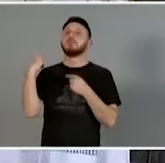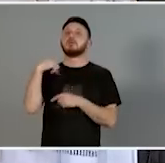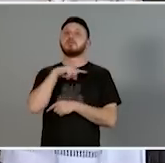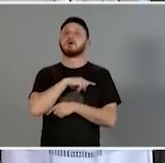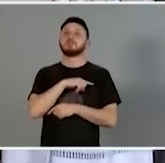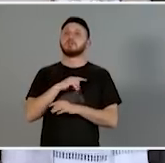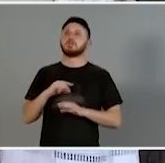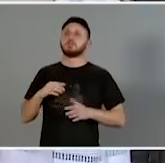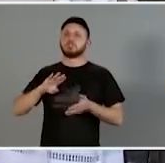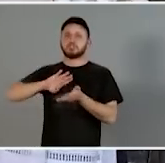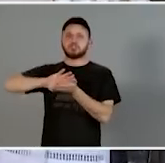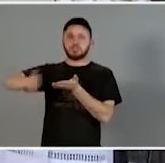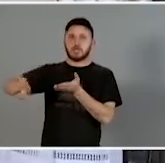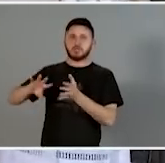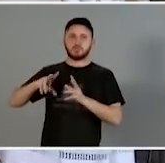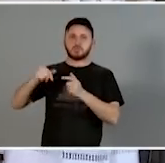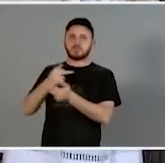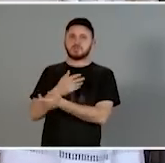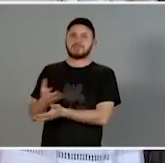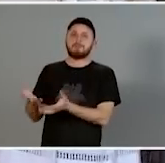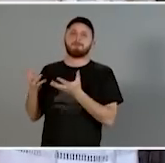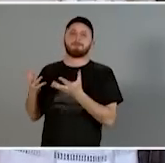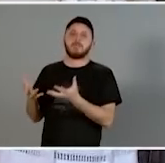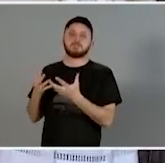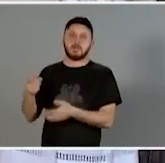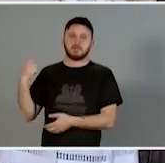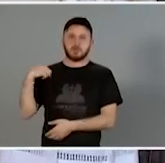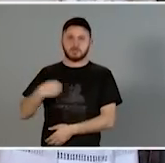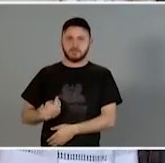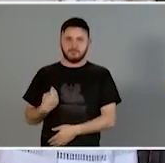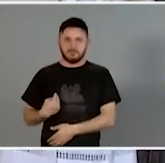eliminar tudo aquilo que é peso na nossa vida.